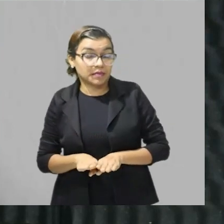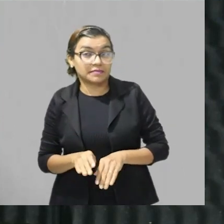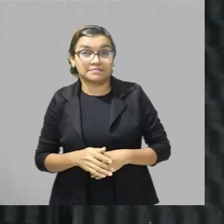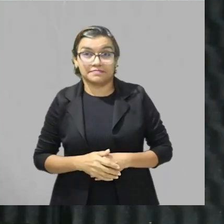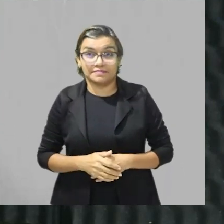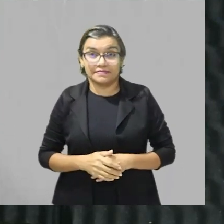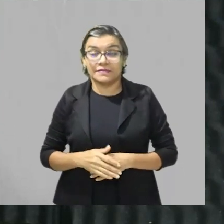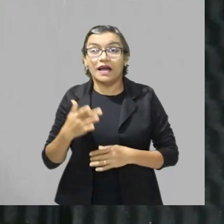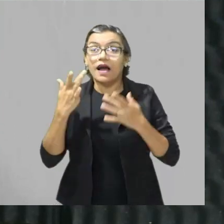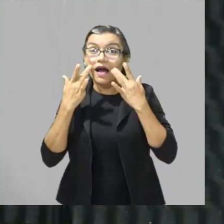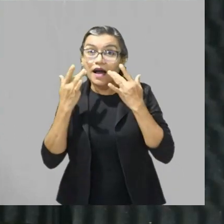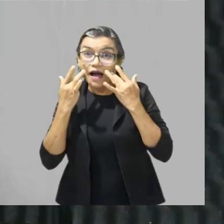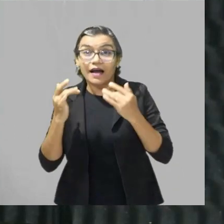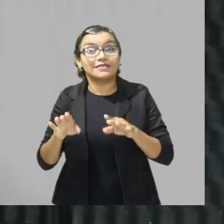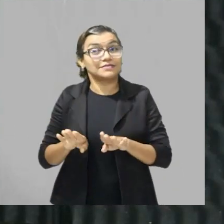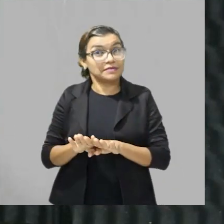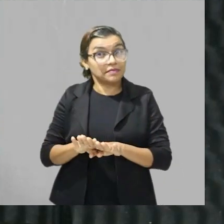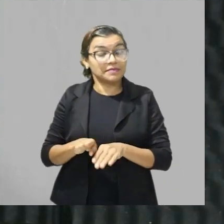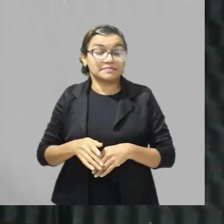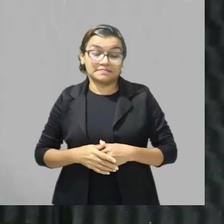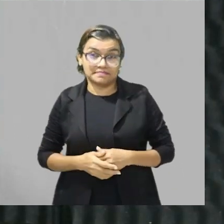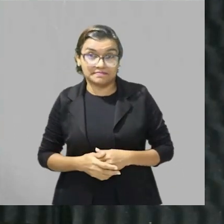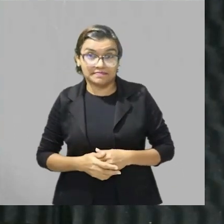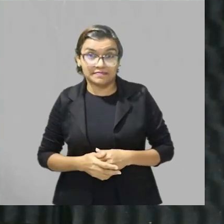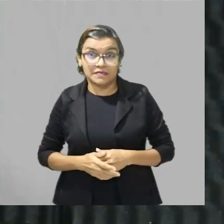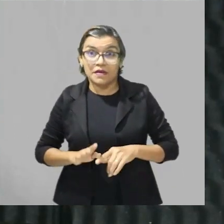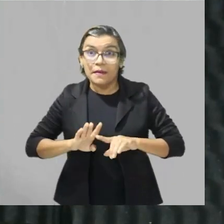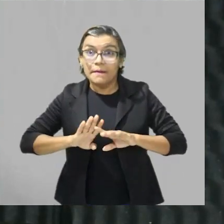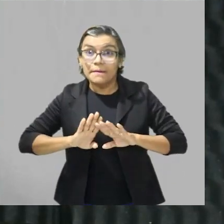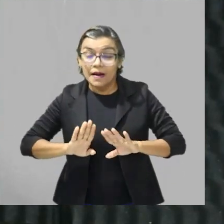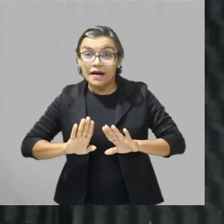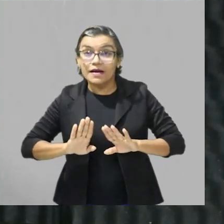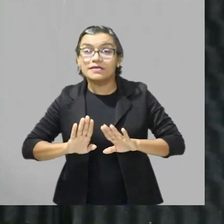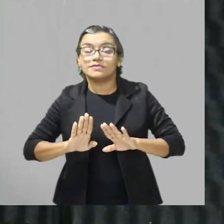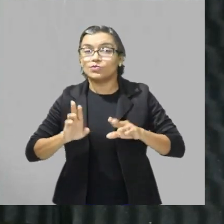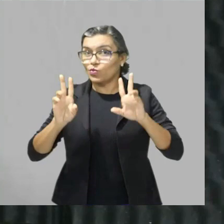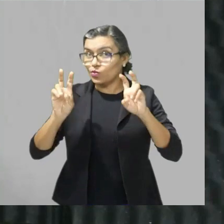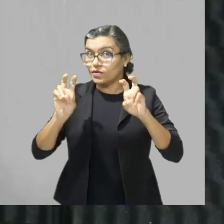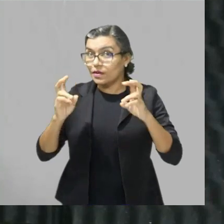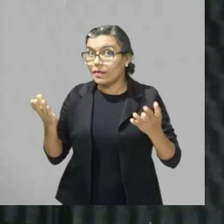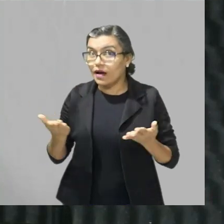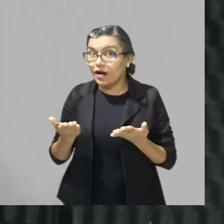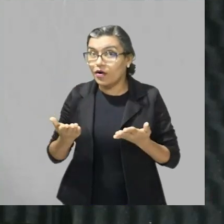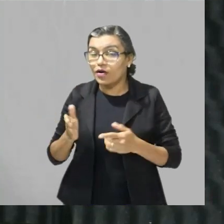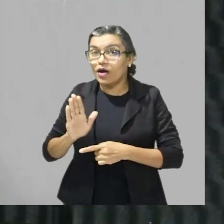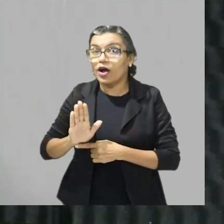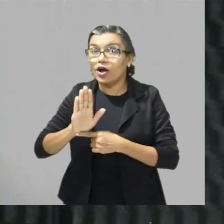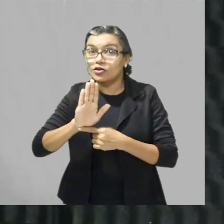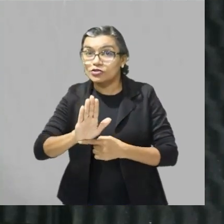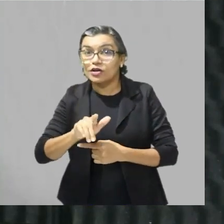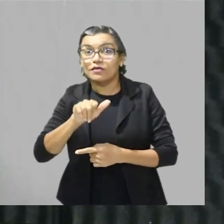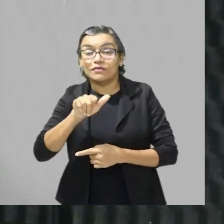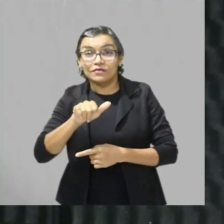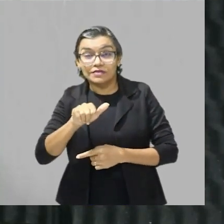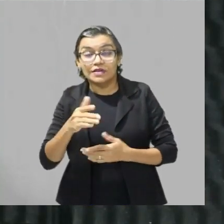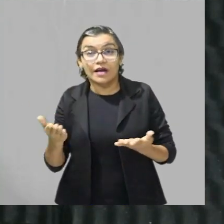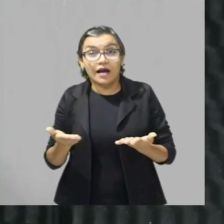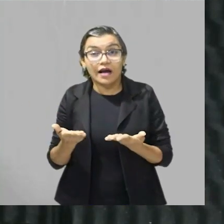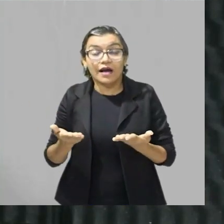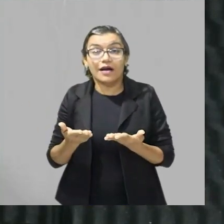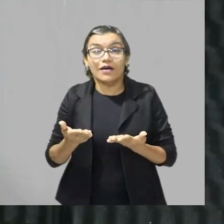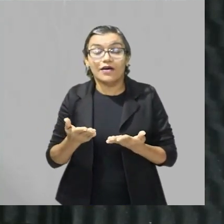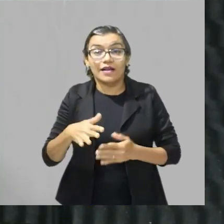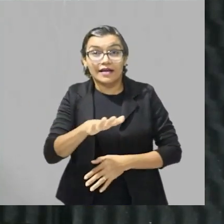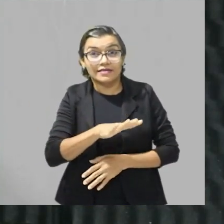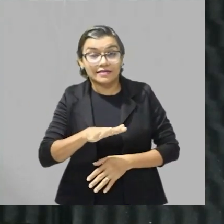Olha só linguagem de códigos mas o nosso tema agora ele vai te ajudar muito em Ciências da Natureza química física e biologia olha